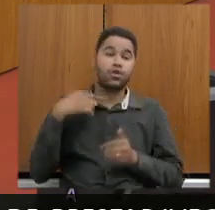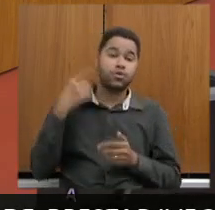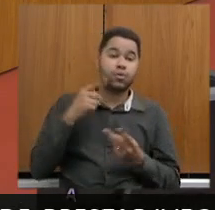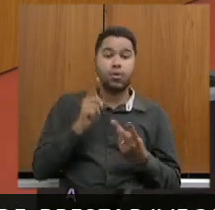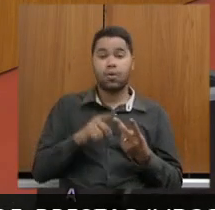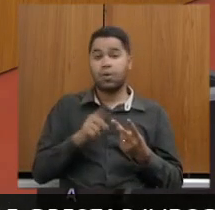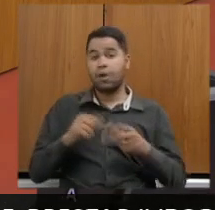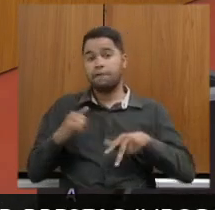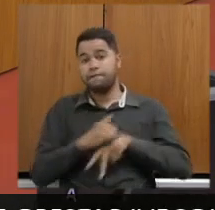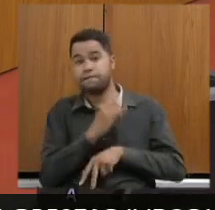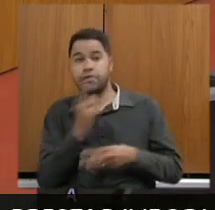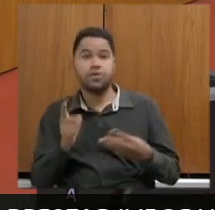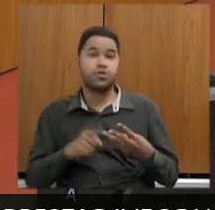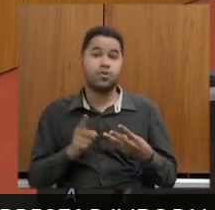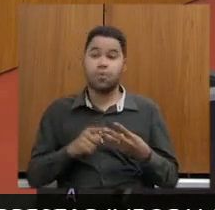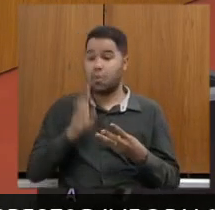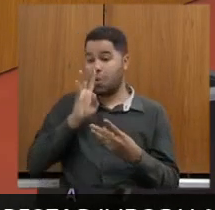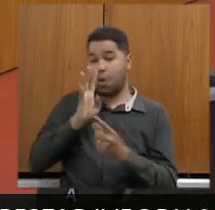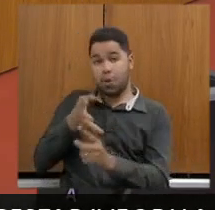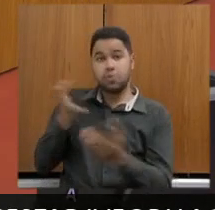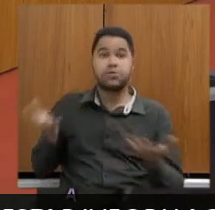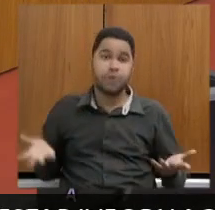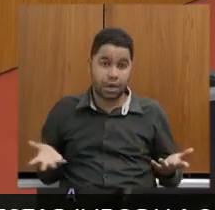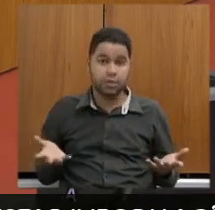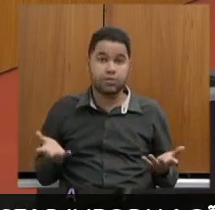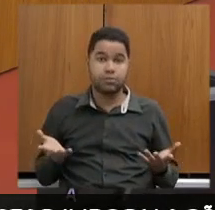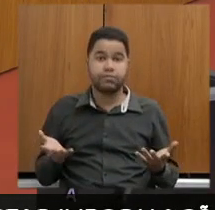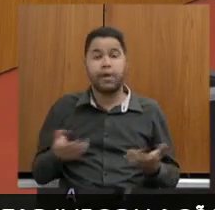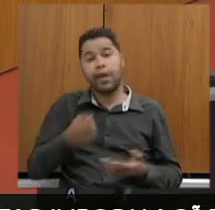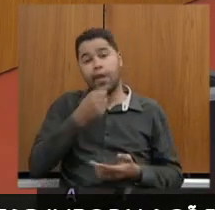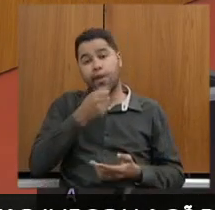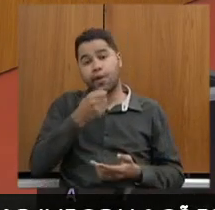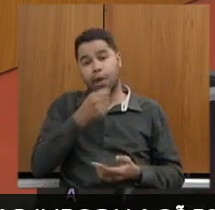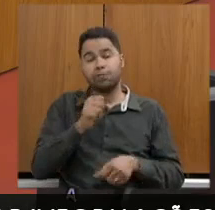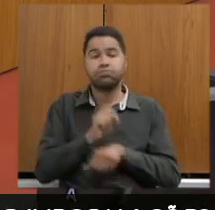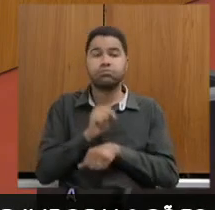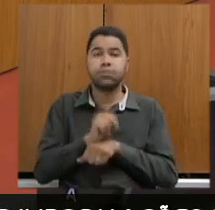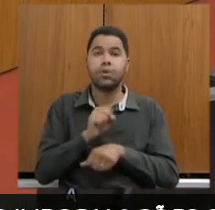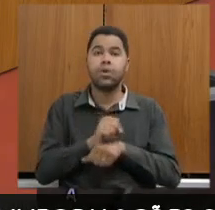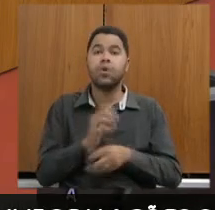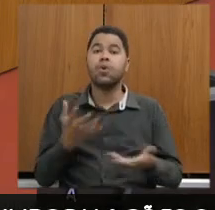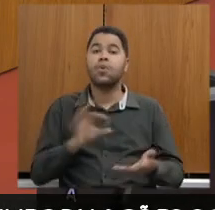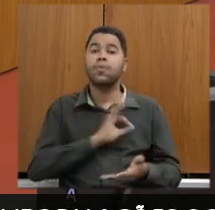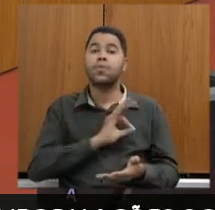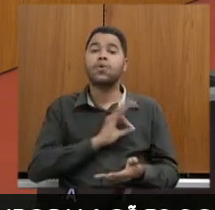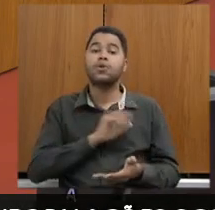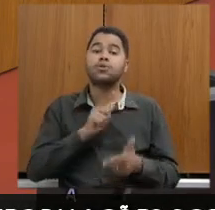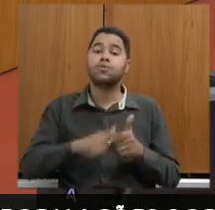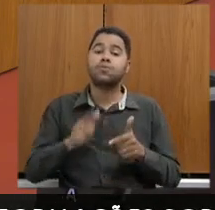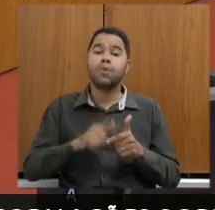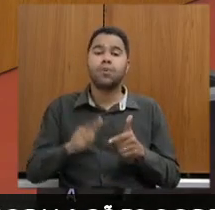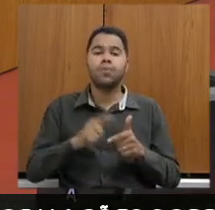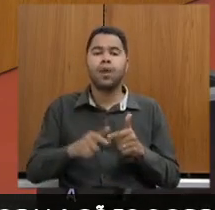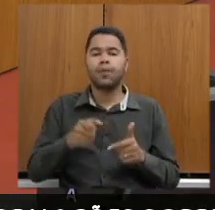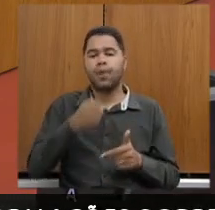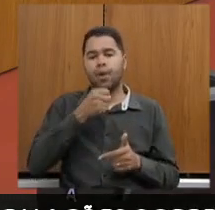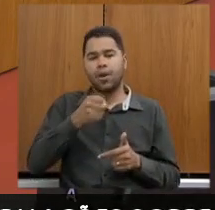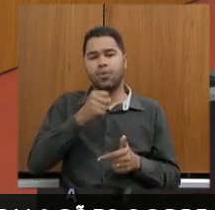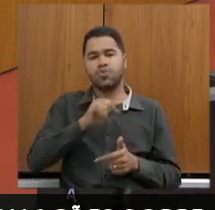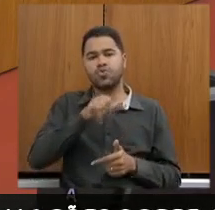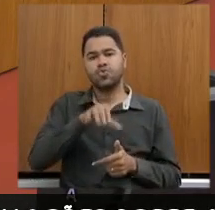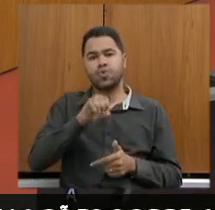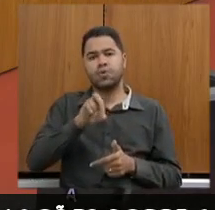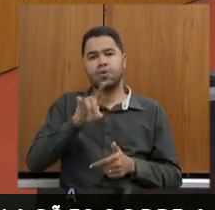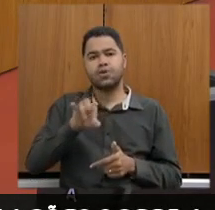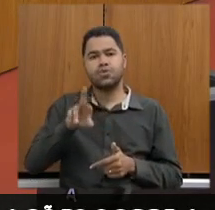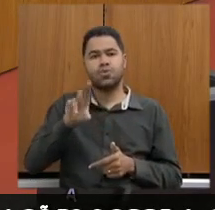como a vítima ou com o próprio acusado Renato lança reportagem aguarda o posicionamento da Polícia Civil sobre esse problema repórter João